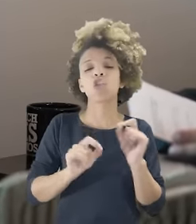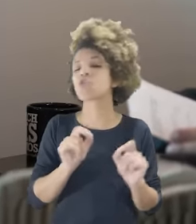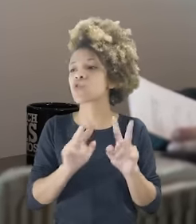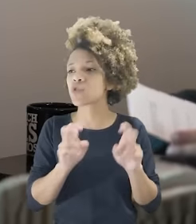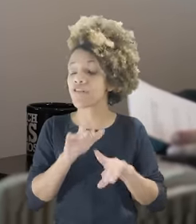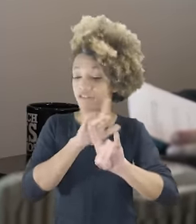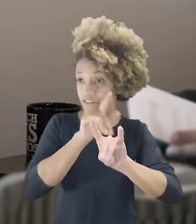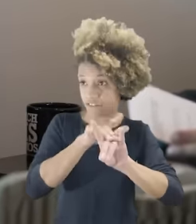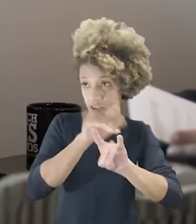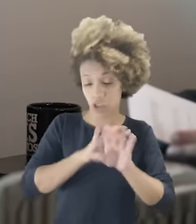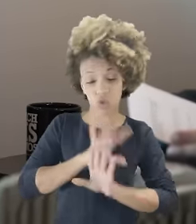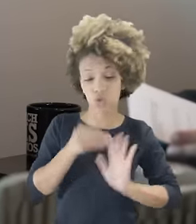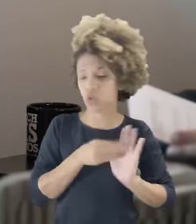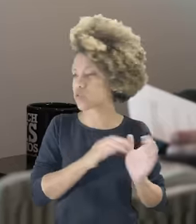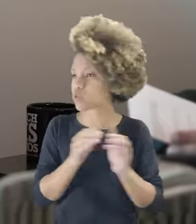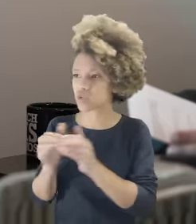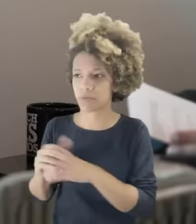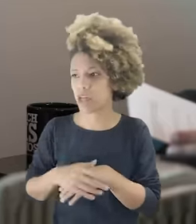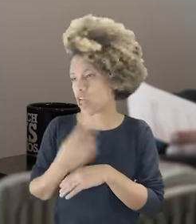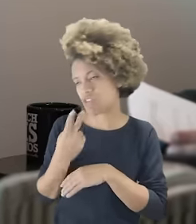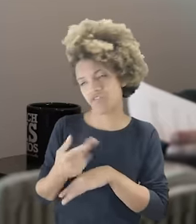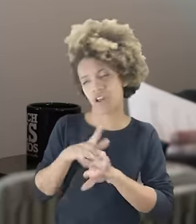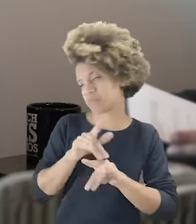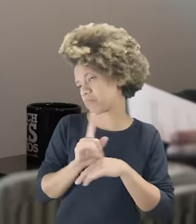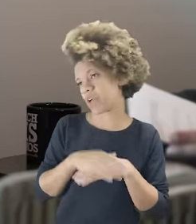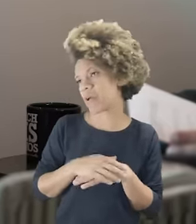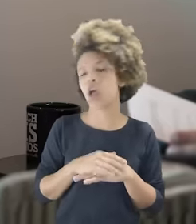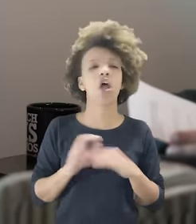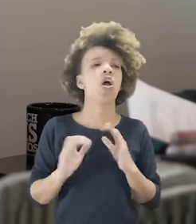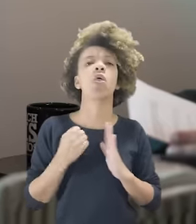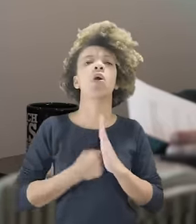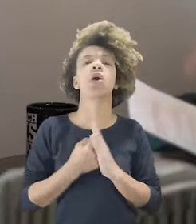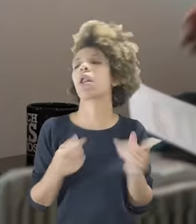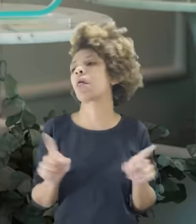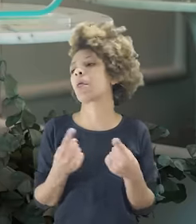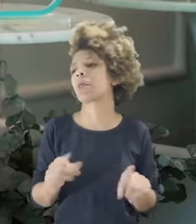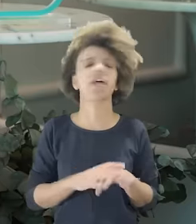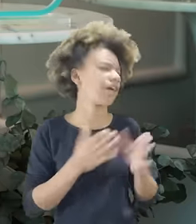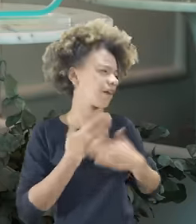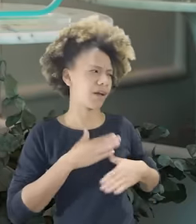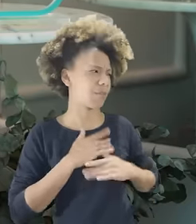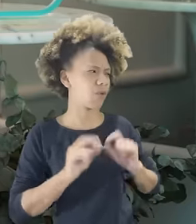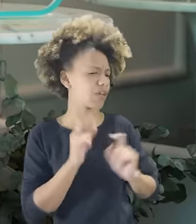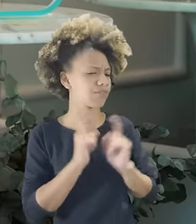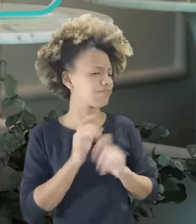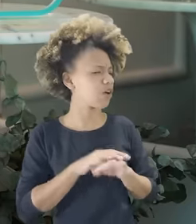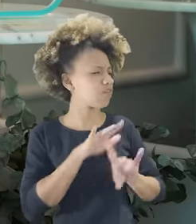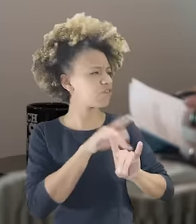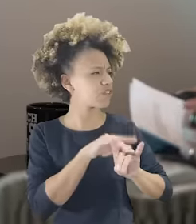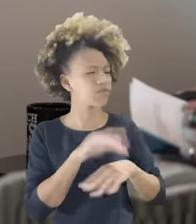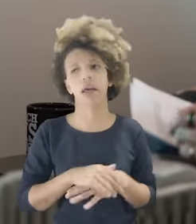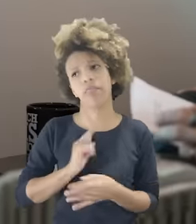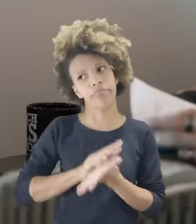eu sou vegana em todos os aspectos Eu não falo expressões que não são veganas Eu não canto cantigas para as crianças o que que são expressões não veganas